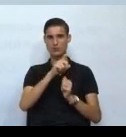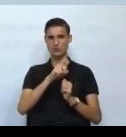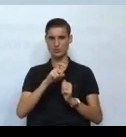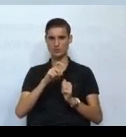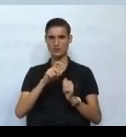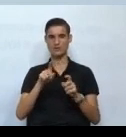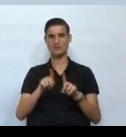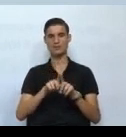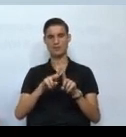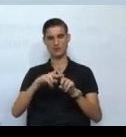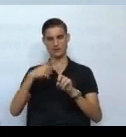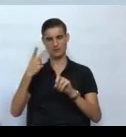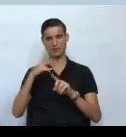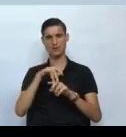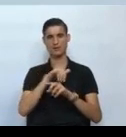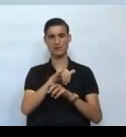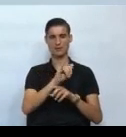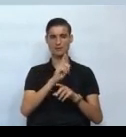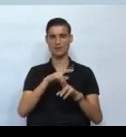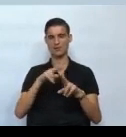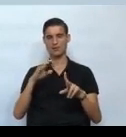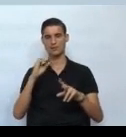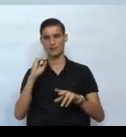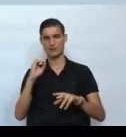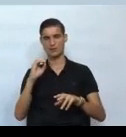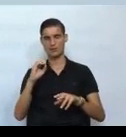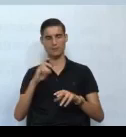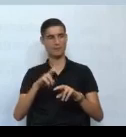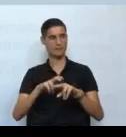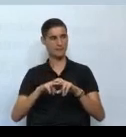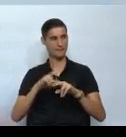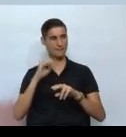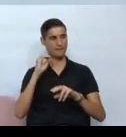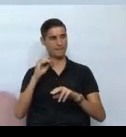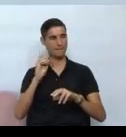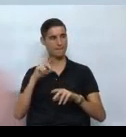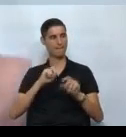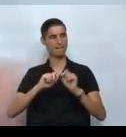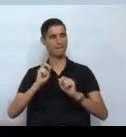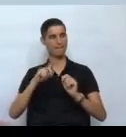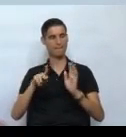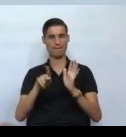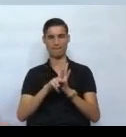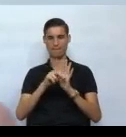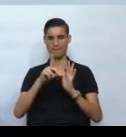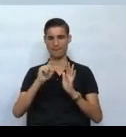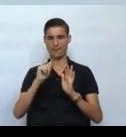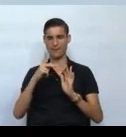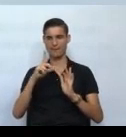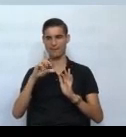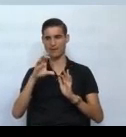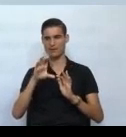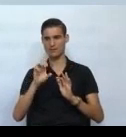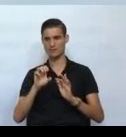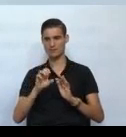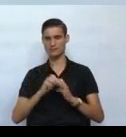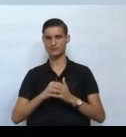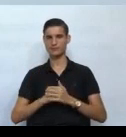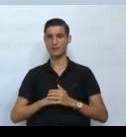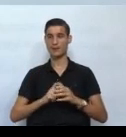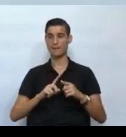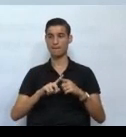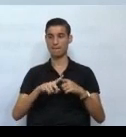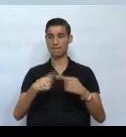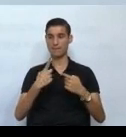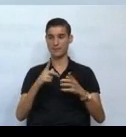mais derivada segunda em relação a y vai ser igual a zero. E aqui, então, nós temos a nossa equação de Laplace.